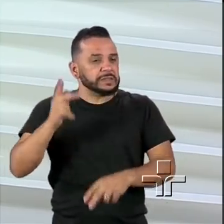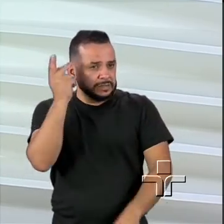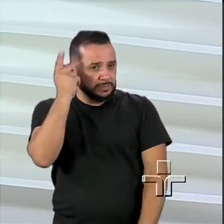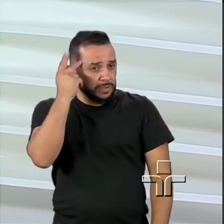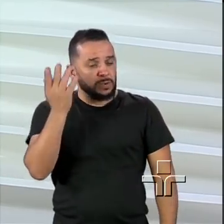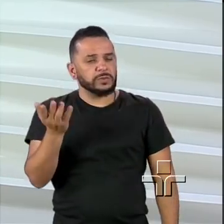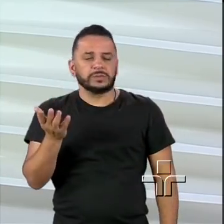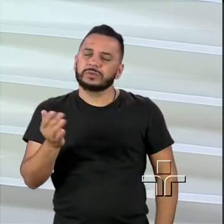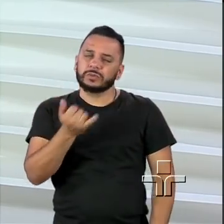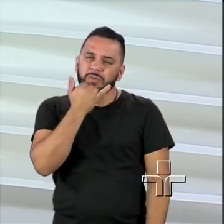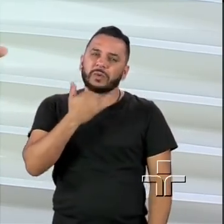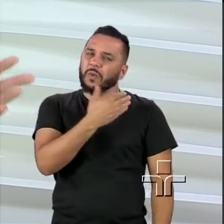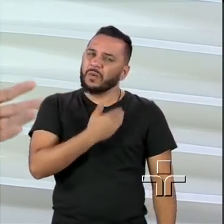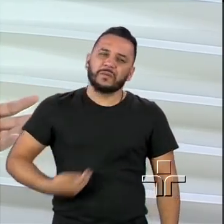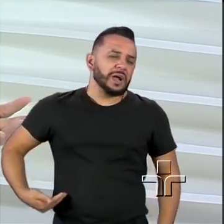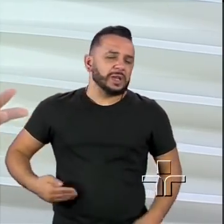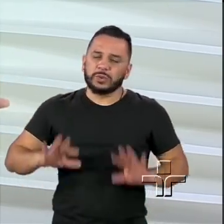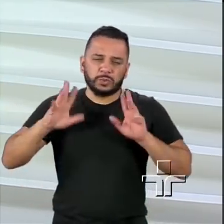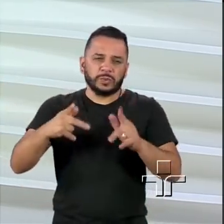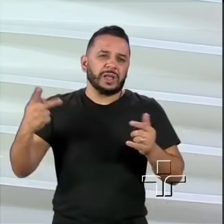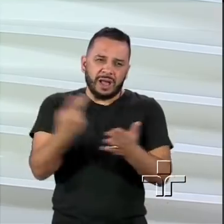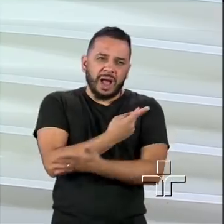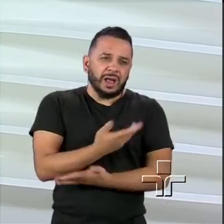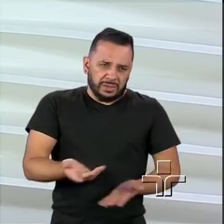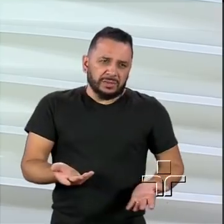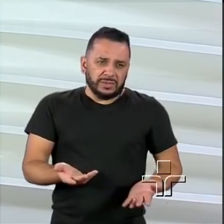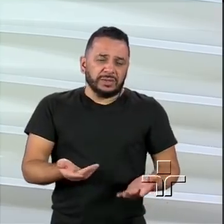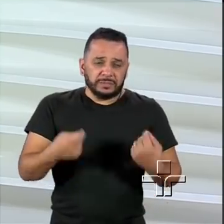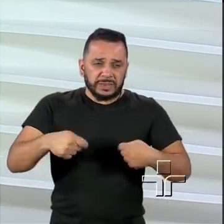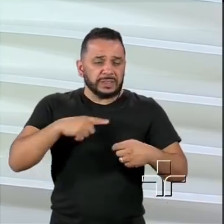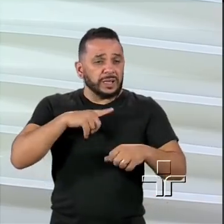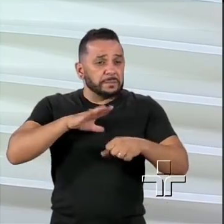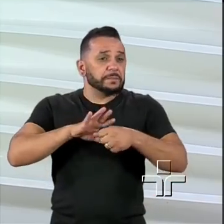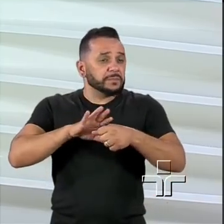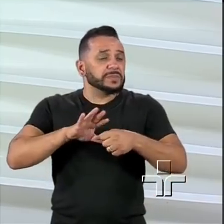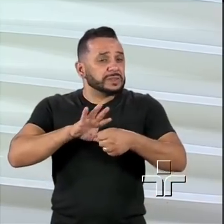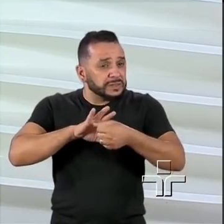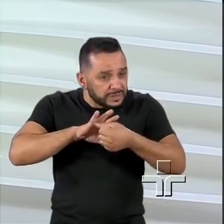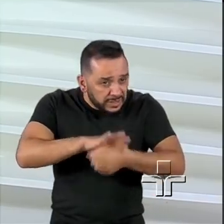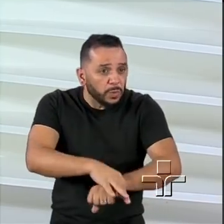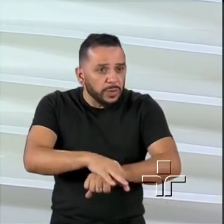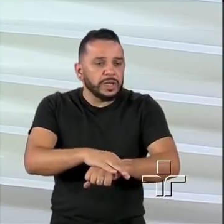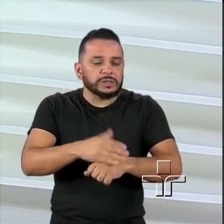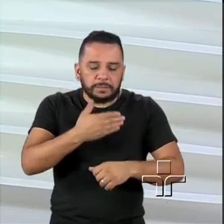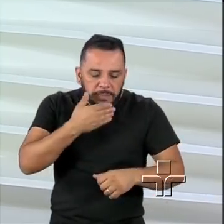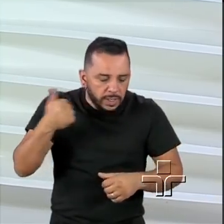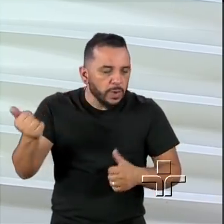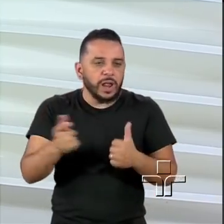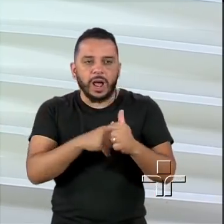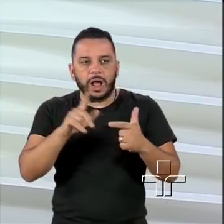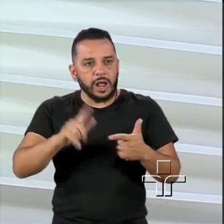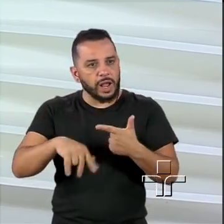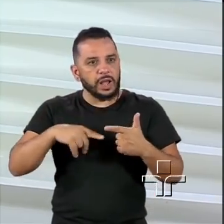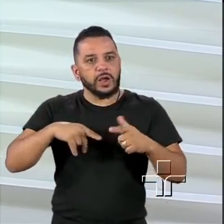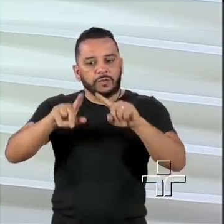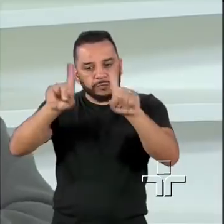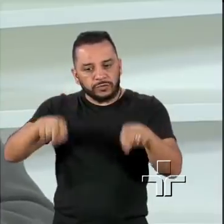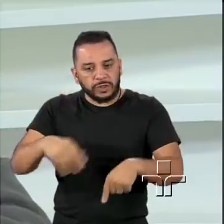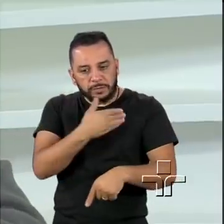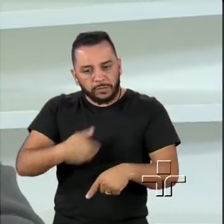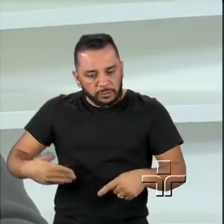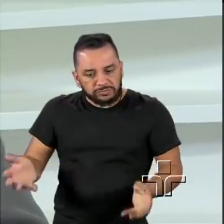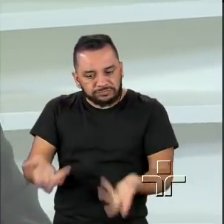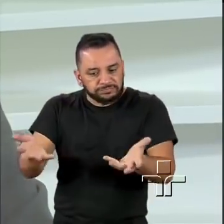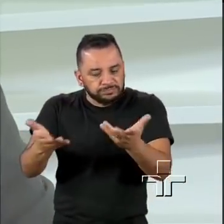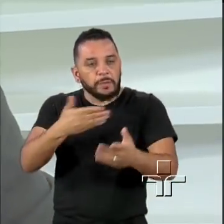tudo errado. Eu estou falando de melhorar a segurança, de valorização dos profissionais do serviço público, estou falando também... Mas esses índices